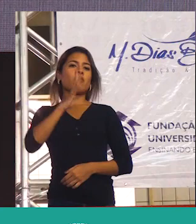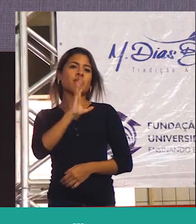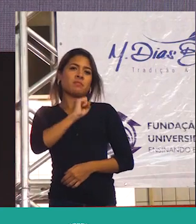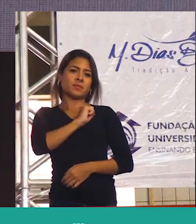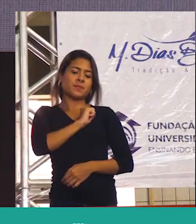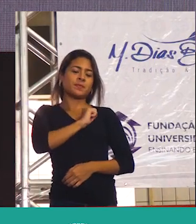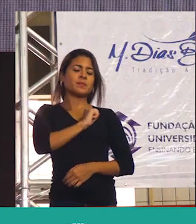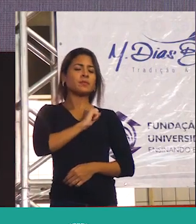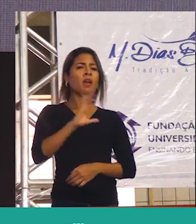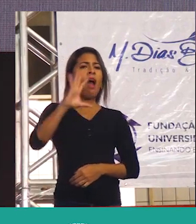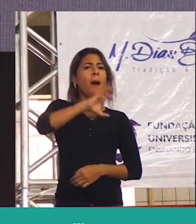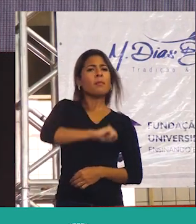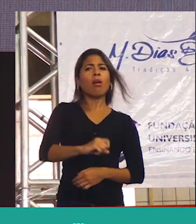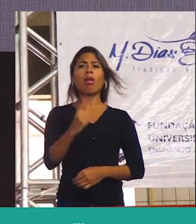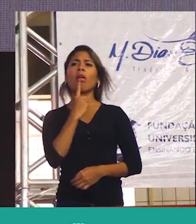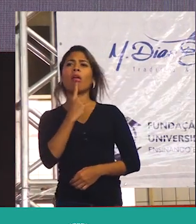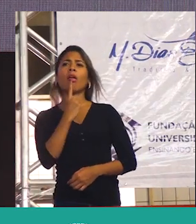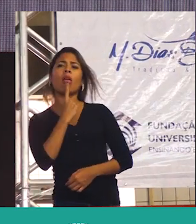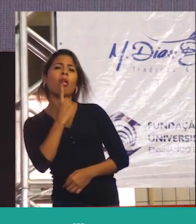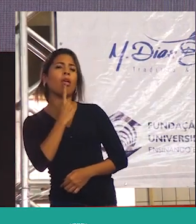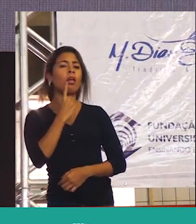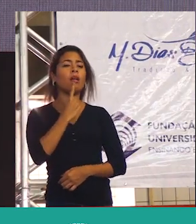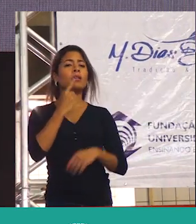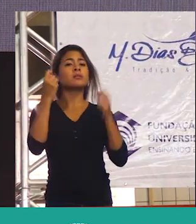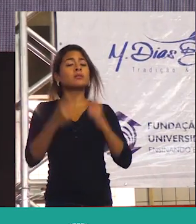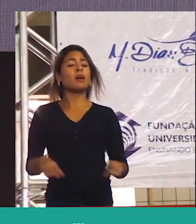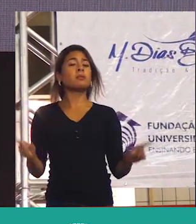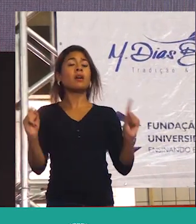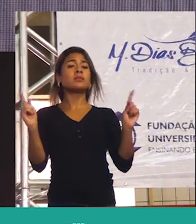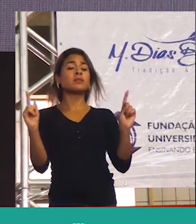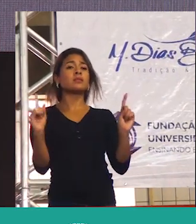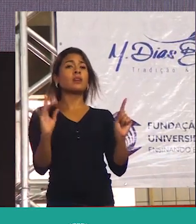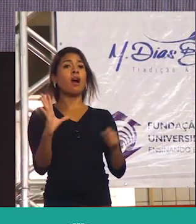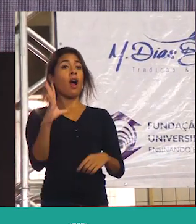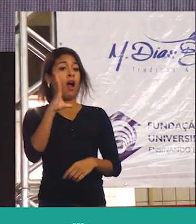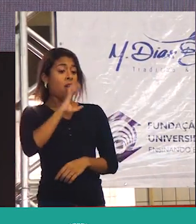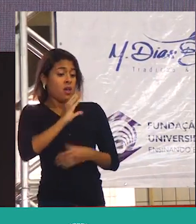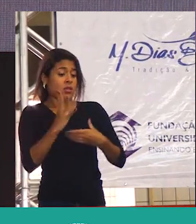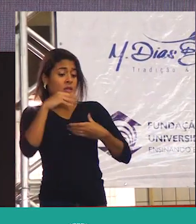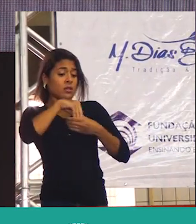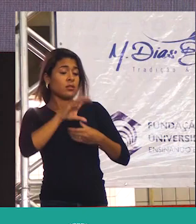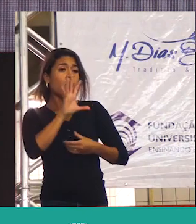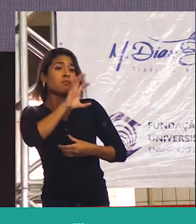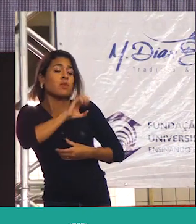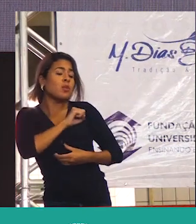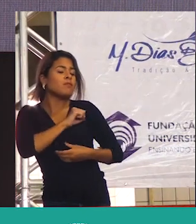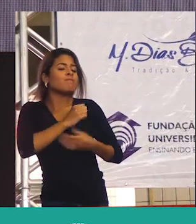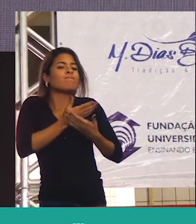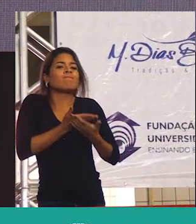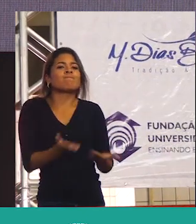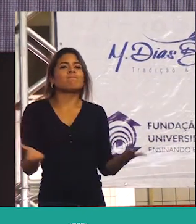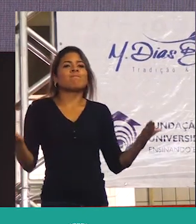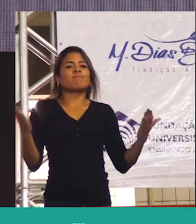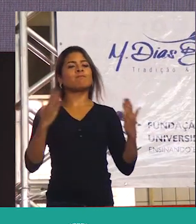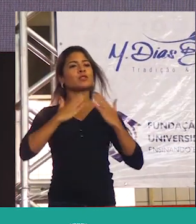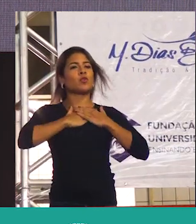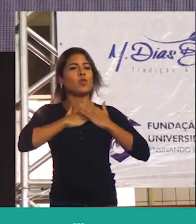precisa falar que ama. Quem ama, apenas ama. Então ame